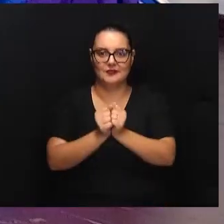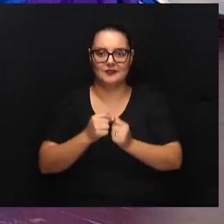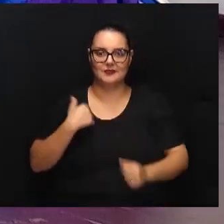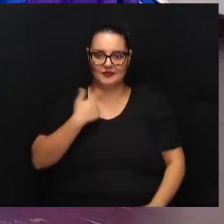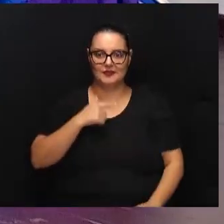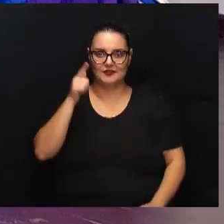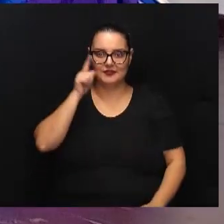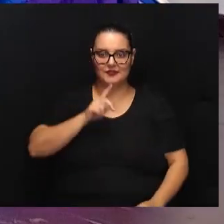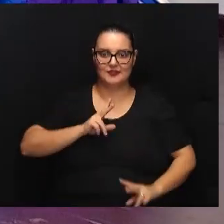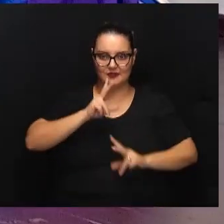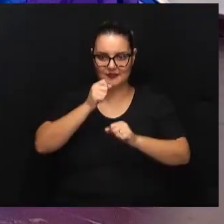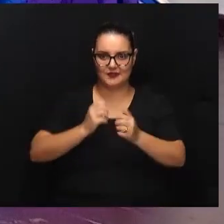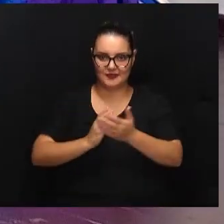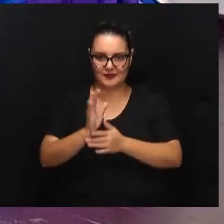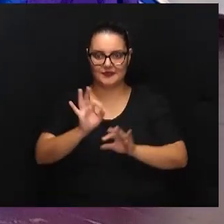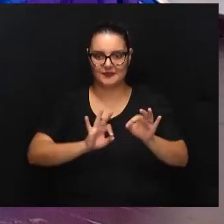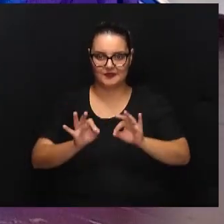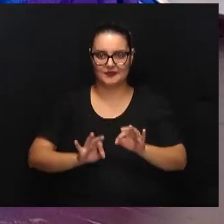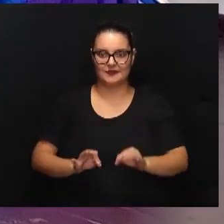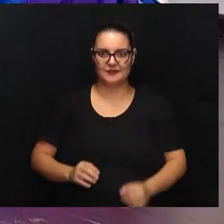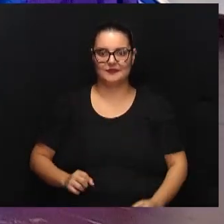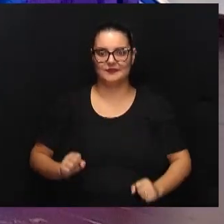Valeu.